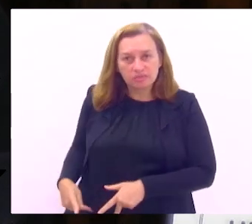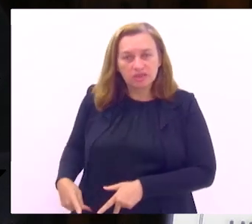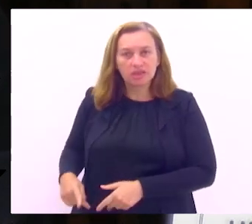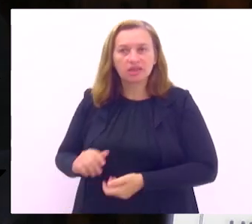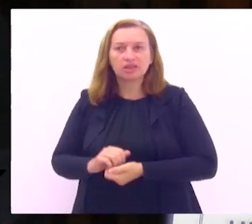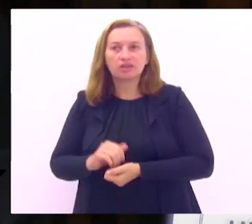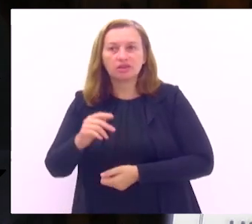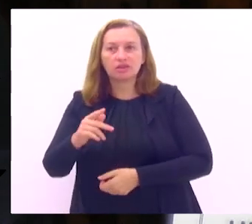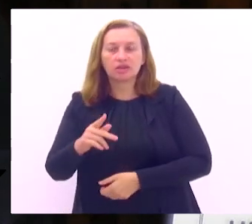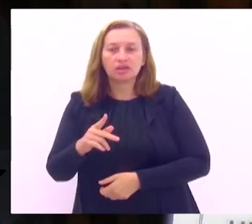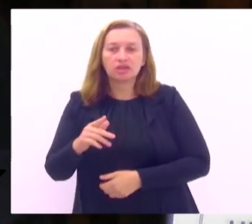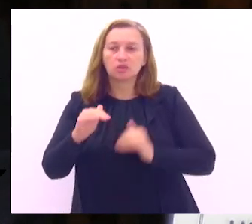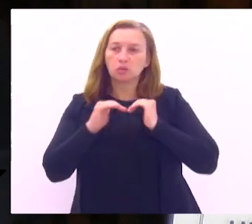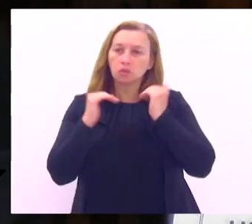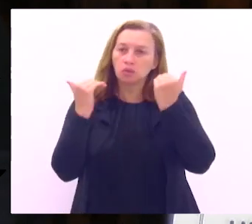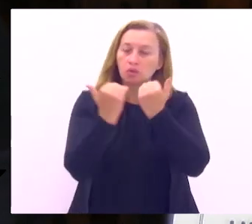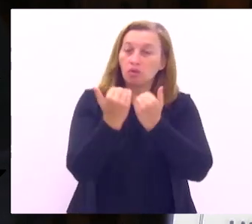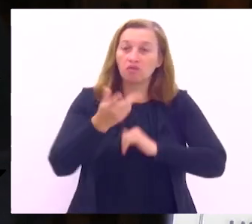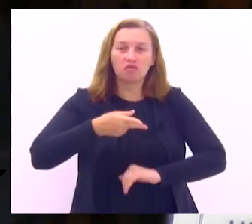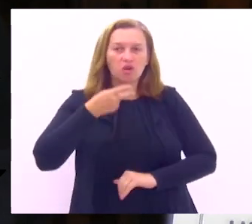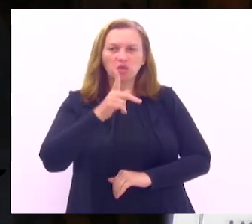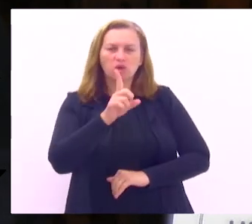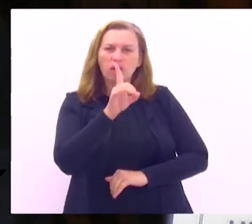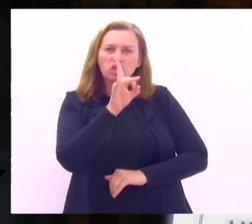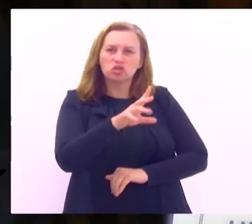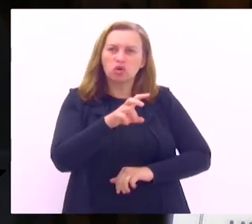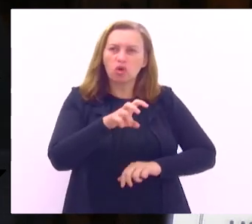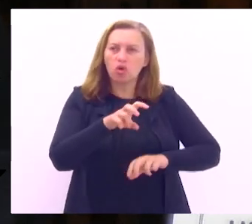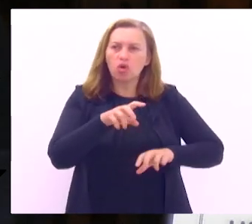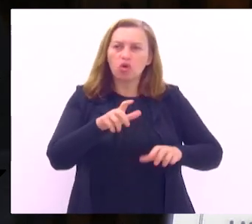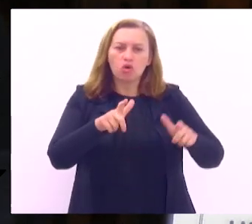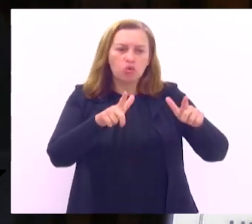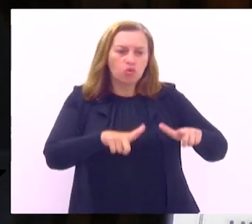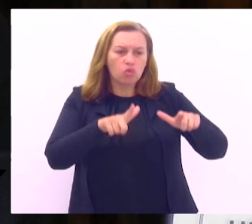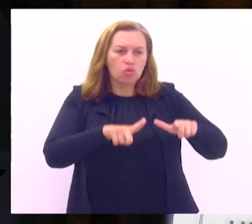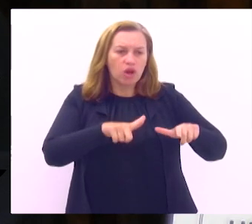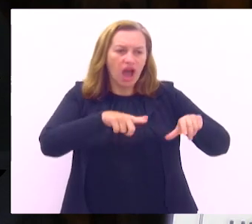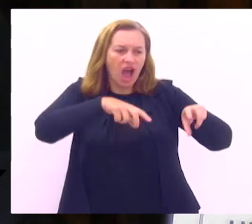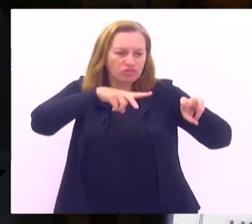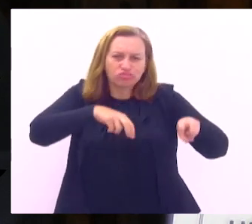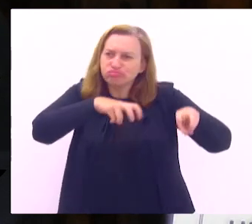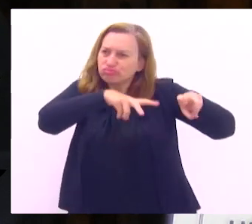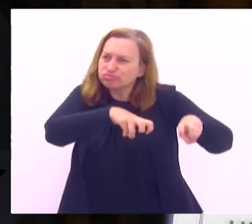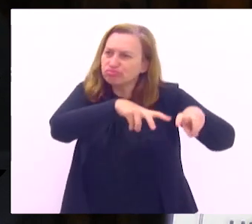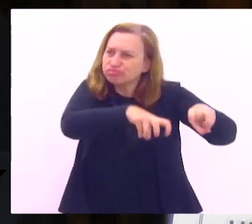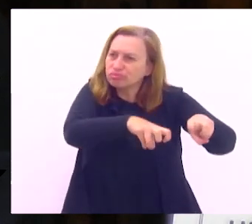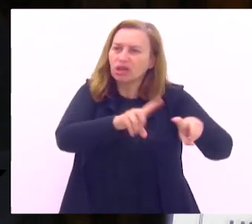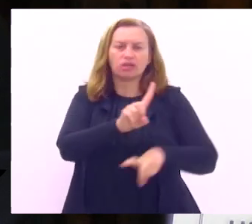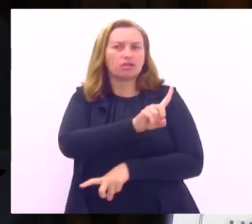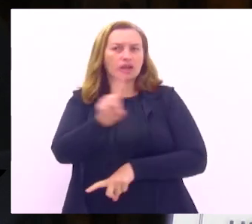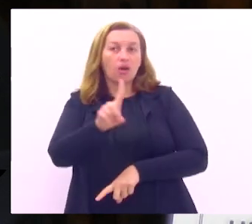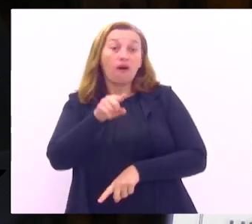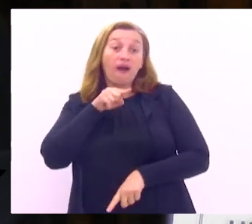o Célio de Barros não é simplesmente uma pista. Ali realmente passam